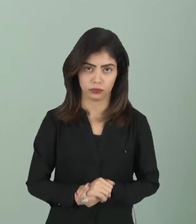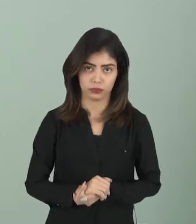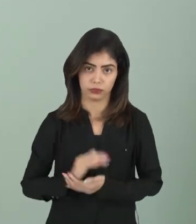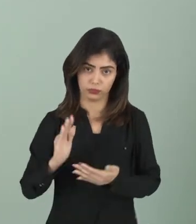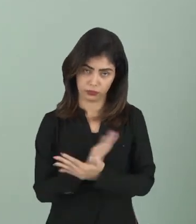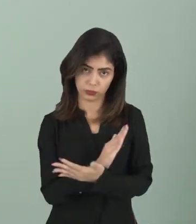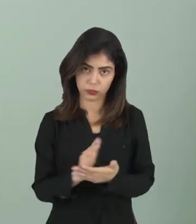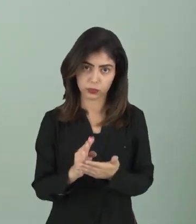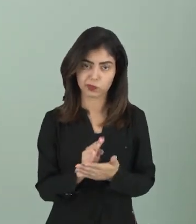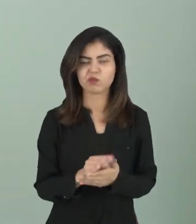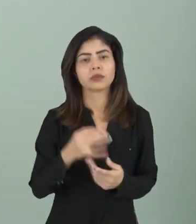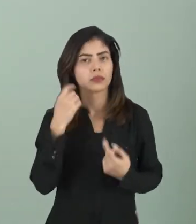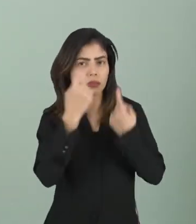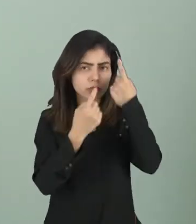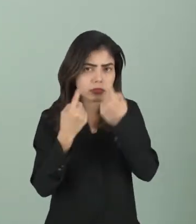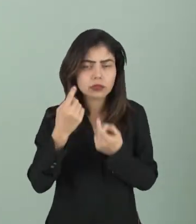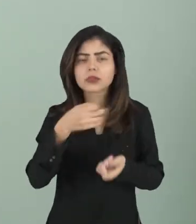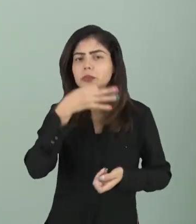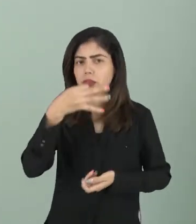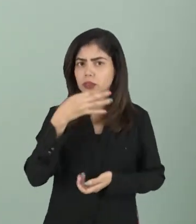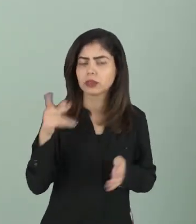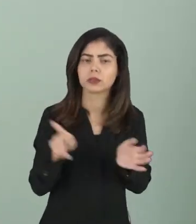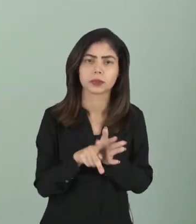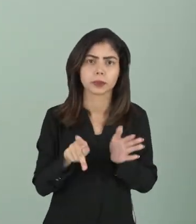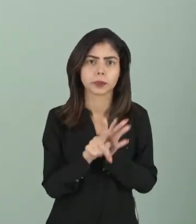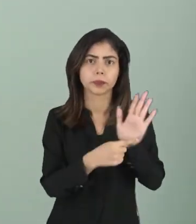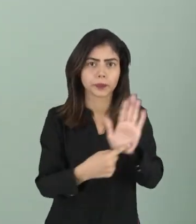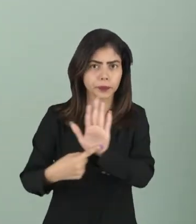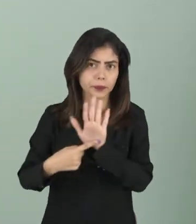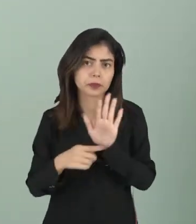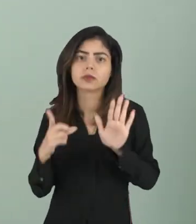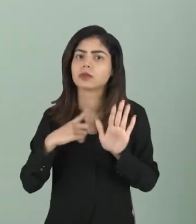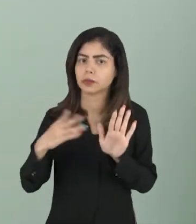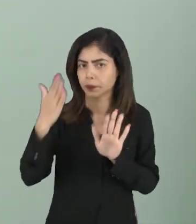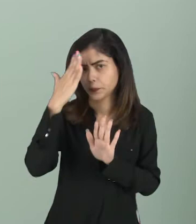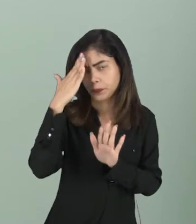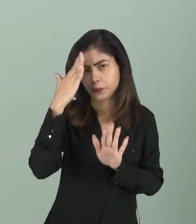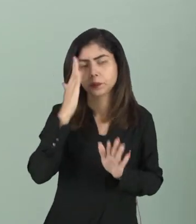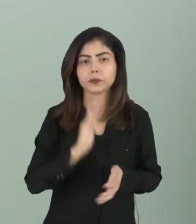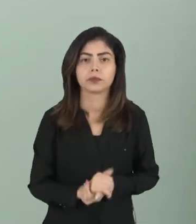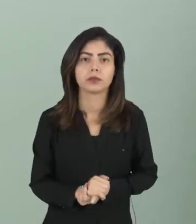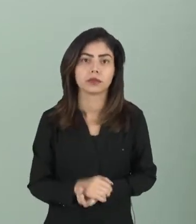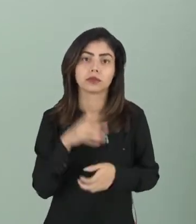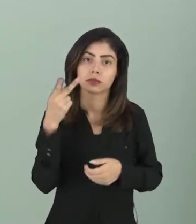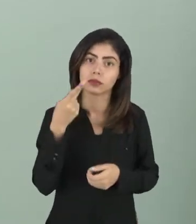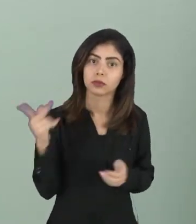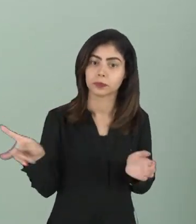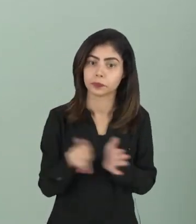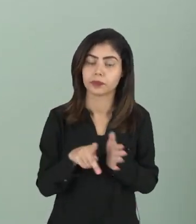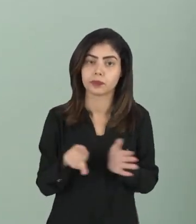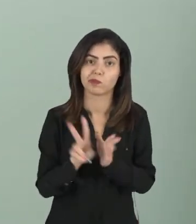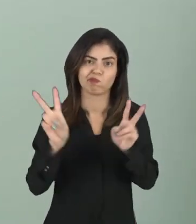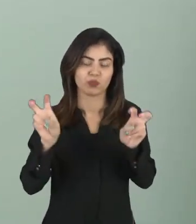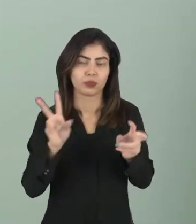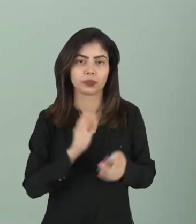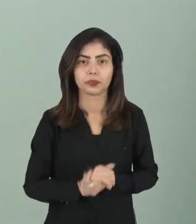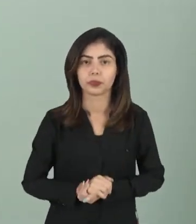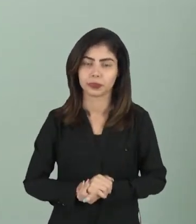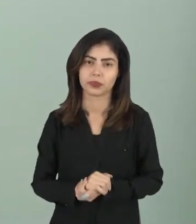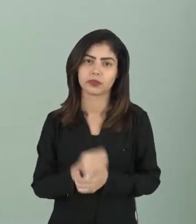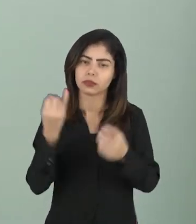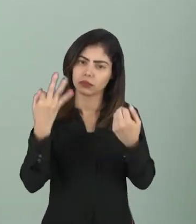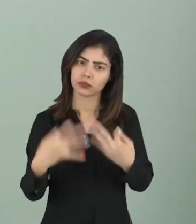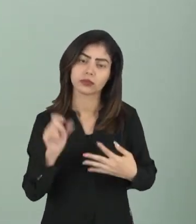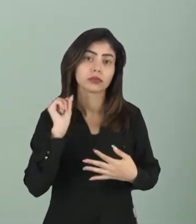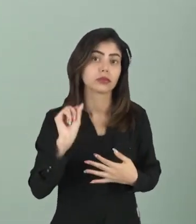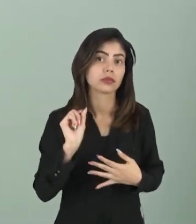são formas de expressar opinião, de mostrar que você tem entendimento a respeito de determinados temas. Lembrando que